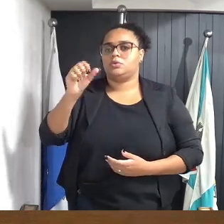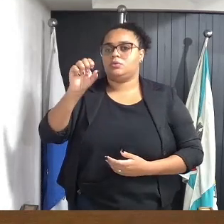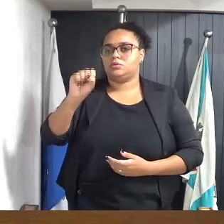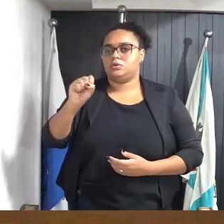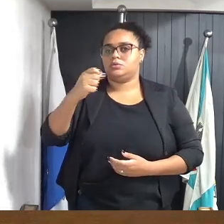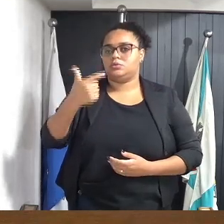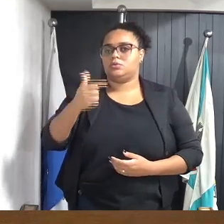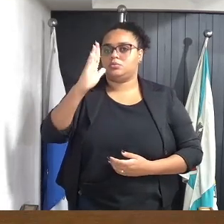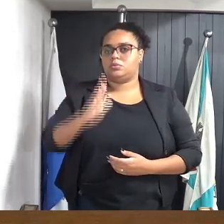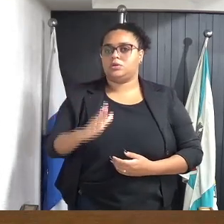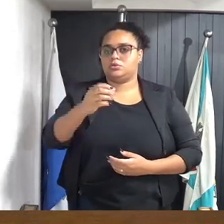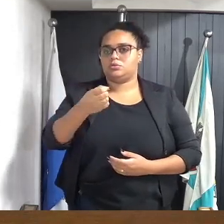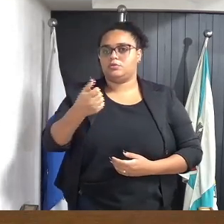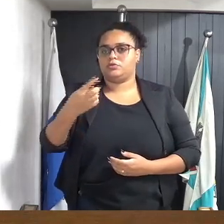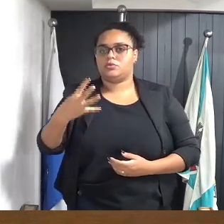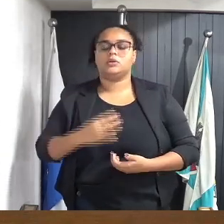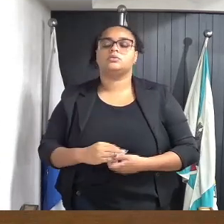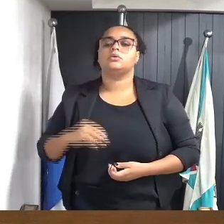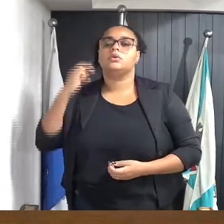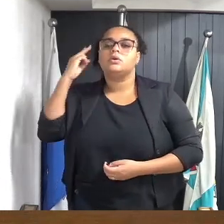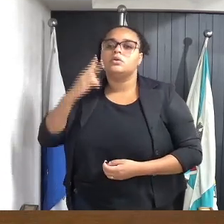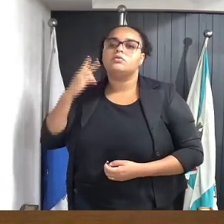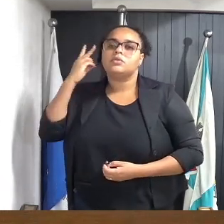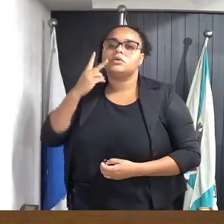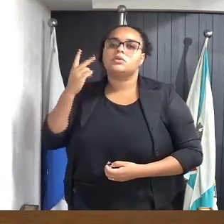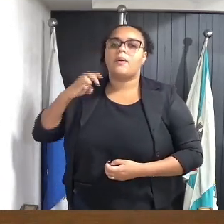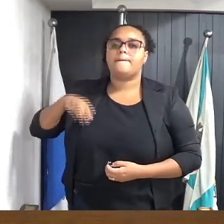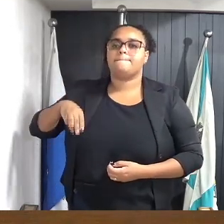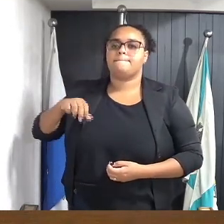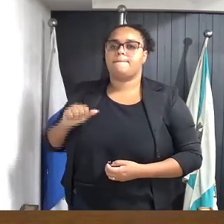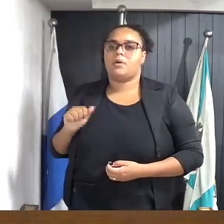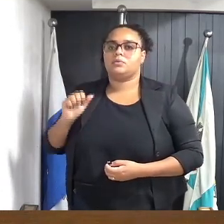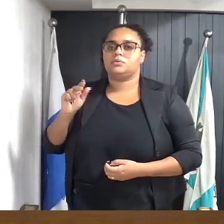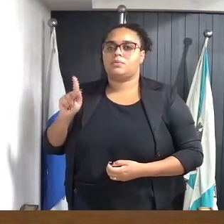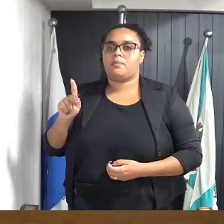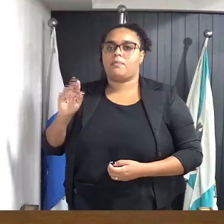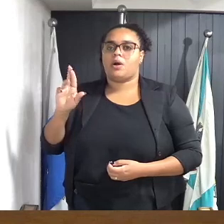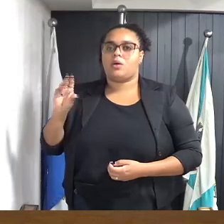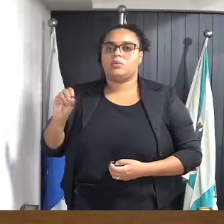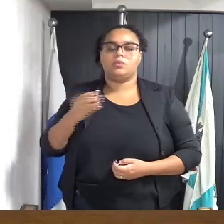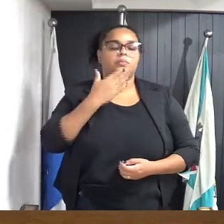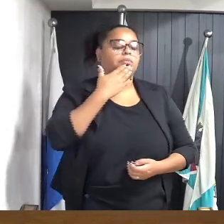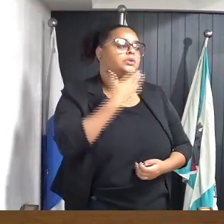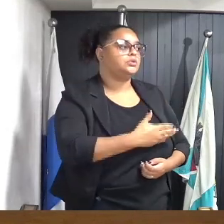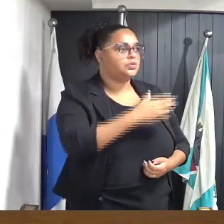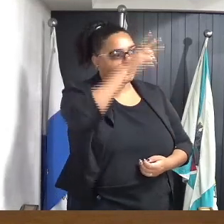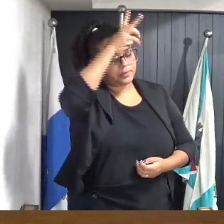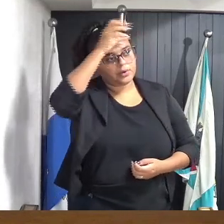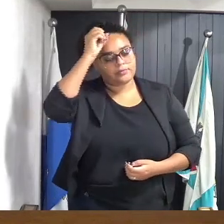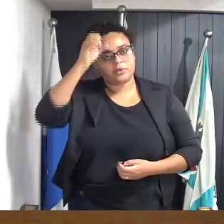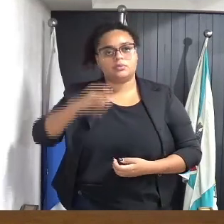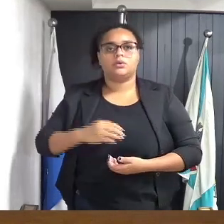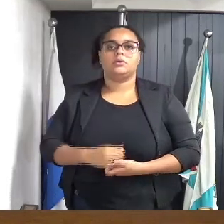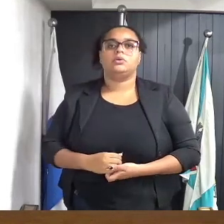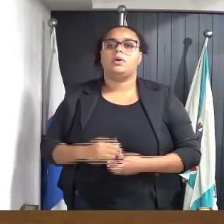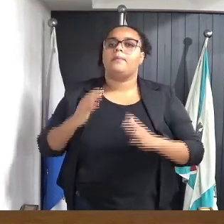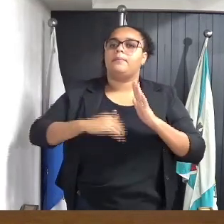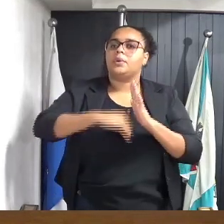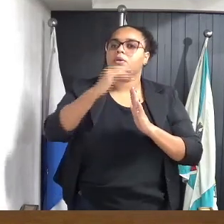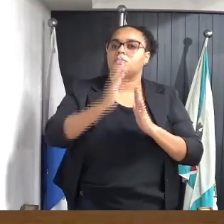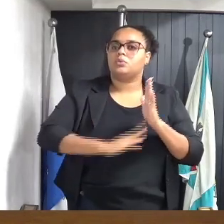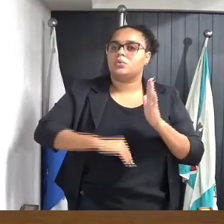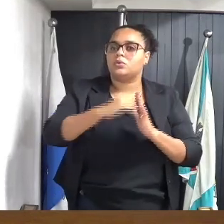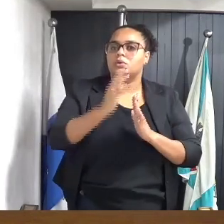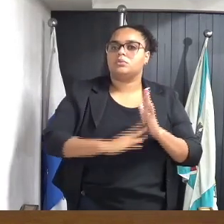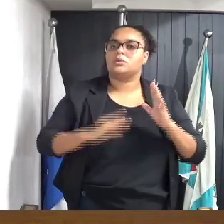Indicação número 7.802/2024, do excelentíssimo senhor vereador Marcos Paulo Casal Barbosa, solicitando ao excelentíssimo senhor